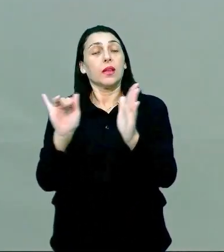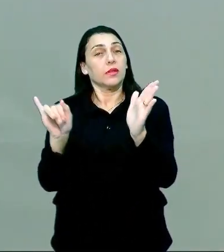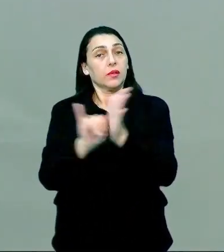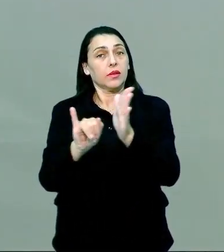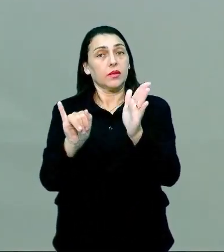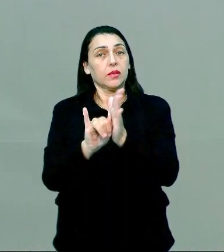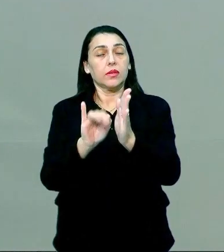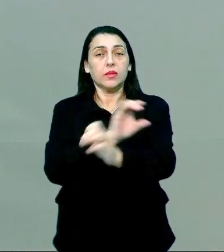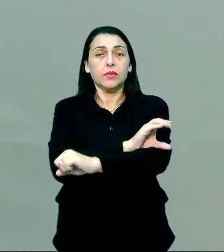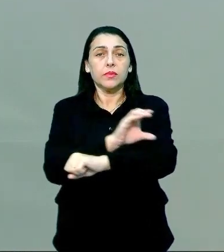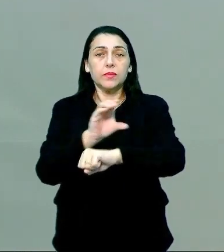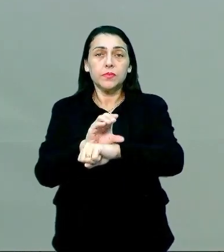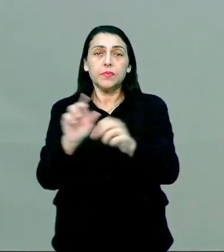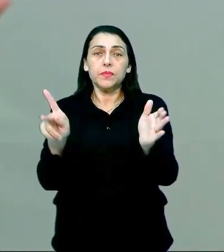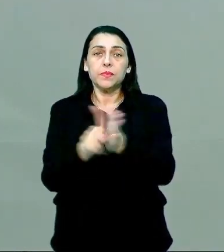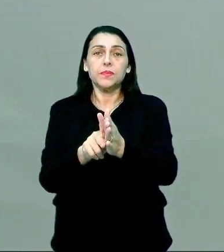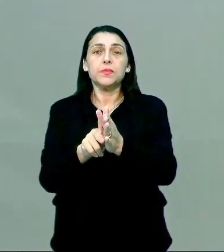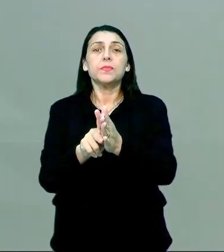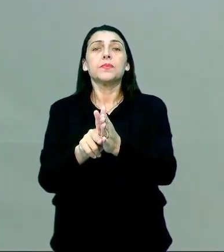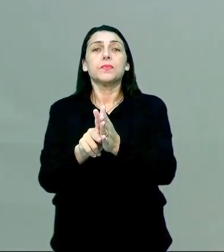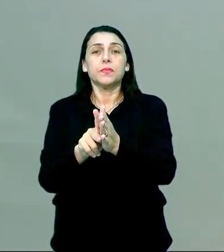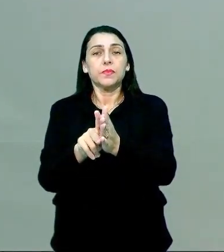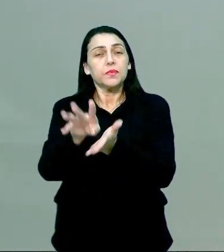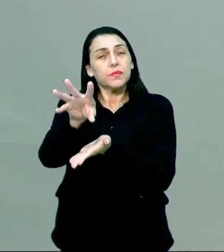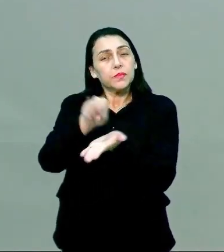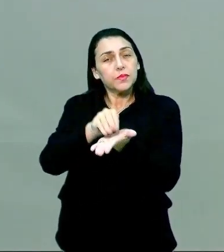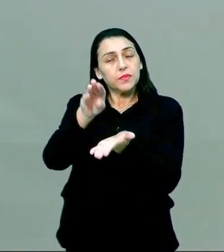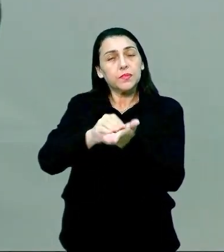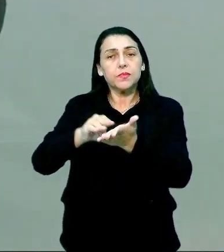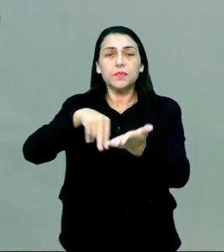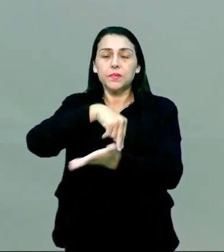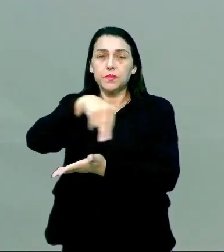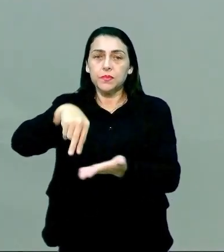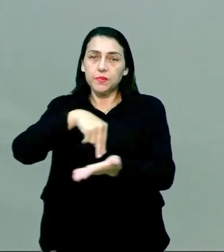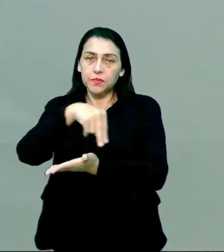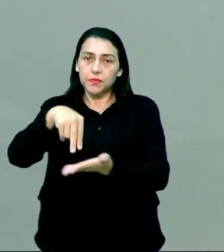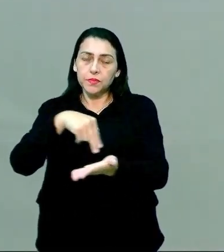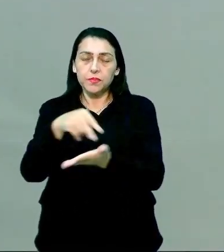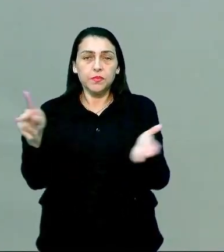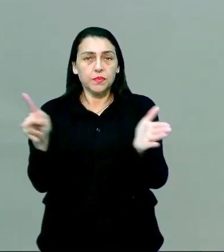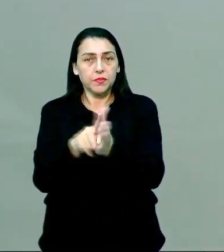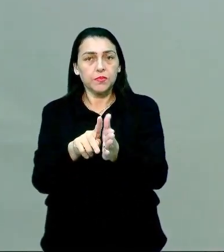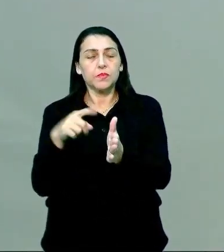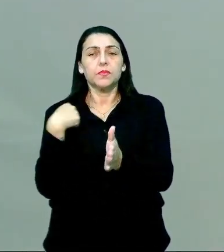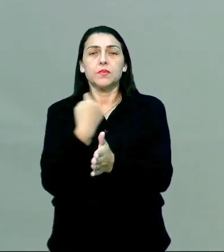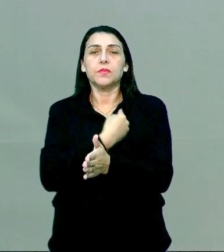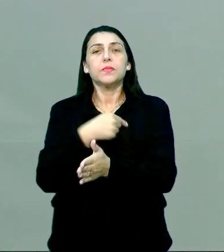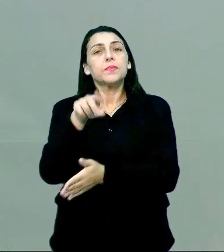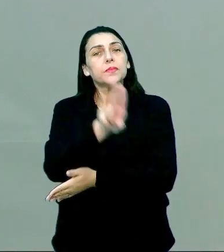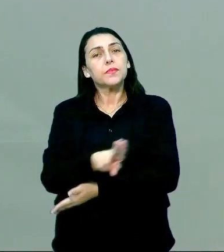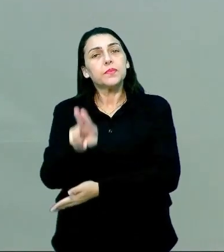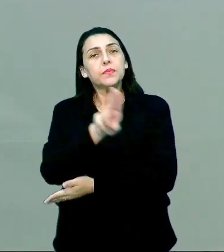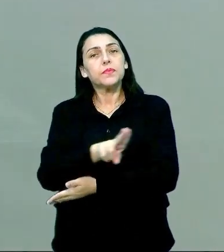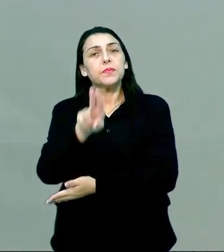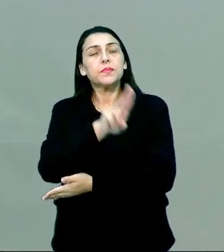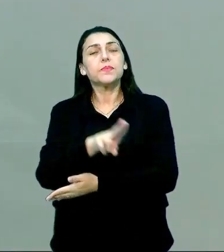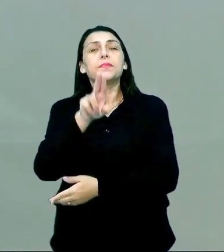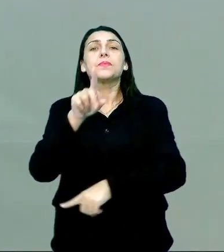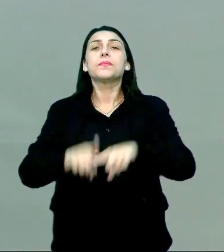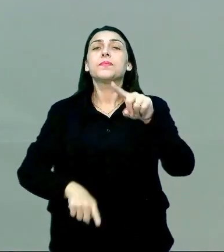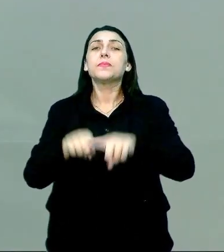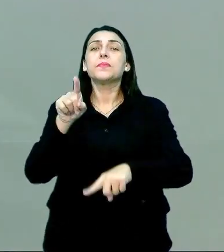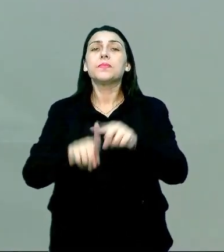identidade em que a cultura faz esse mapeamento. E é por meio da dança, nesse caso aqui específico, que a gente vai estar utilizando ela como um instrumento